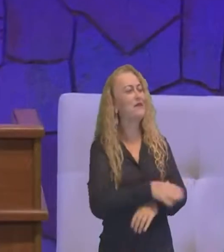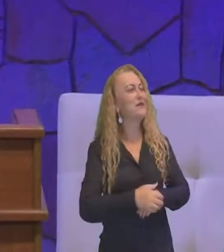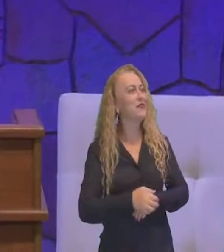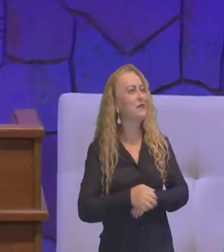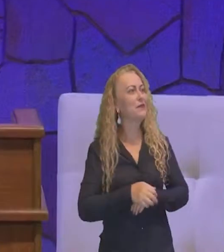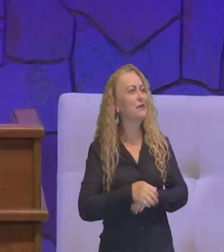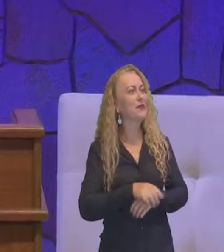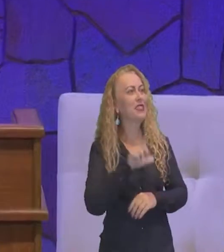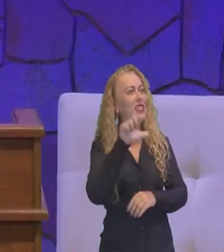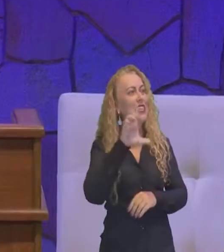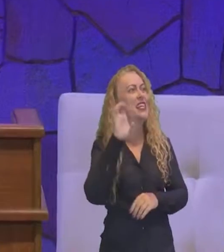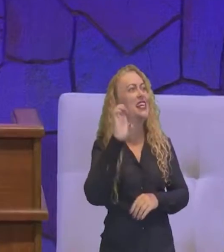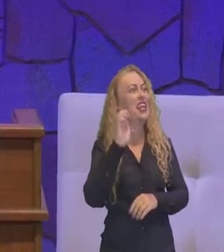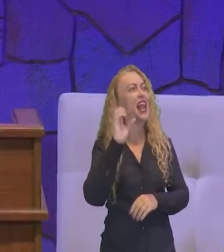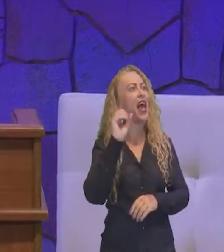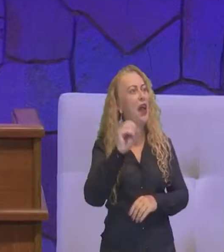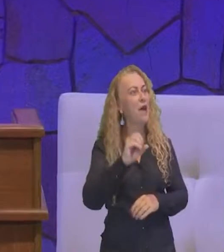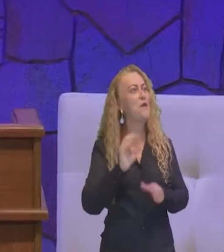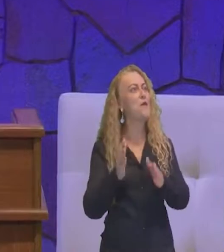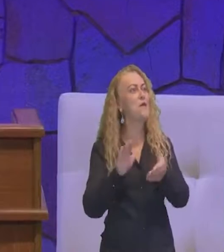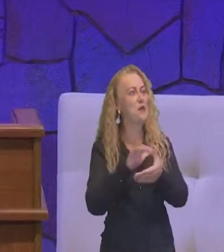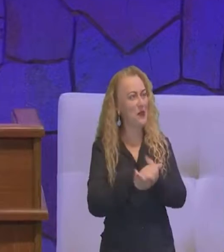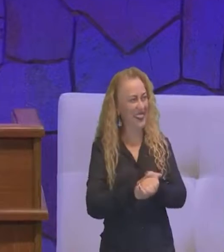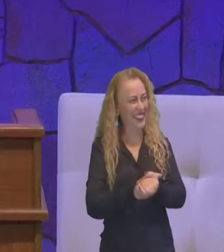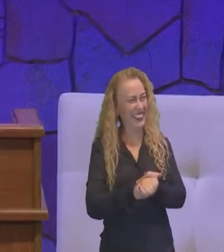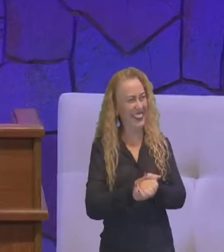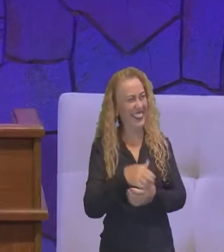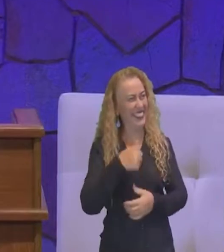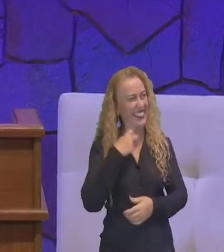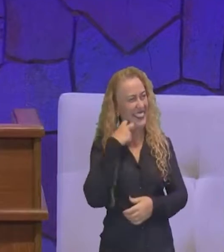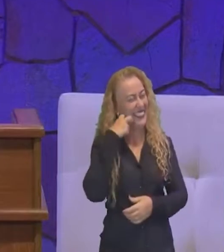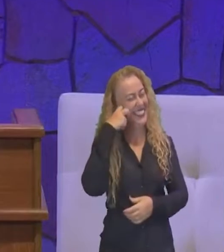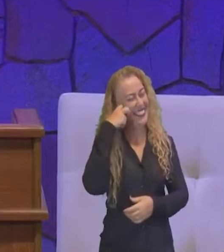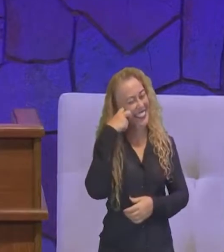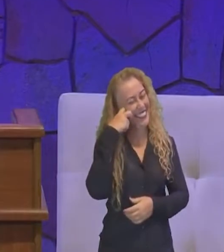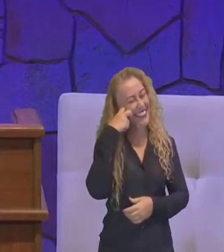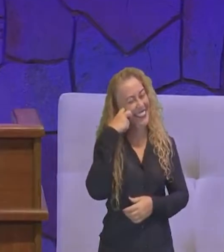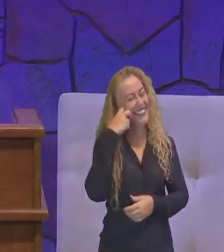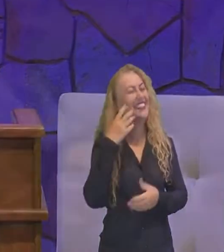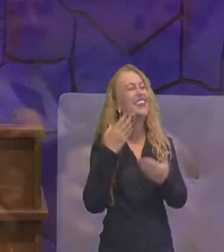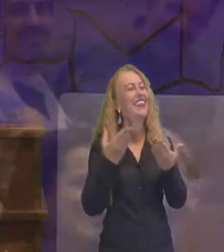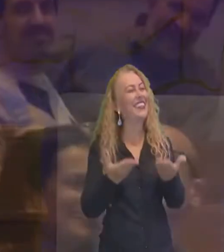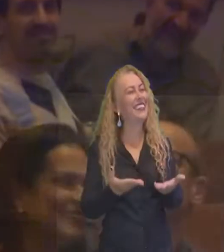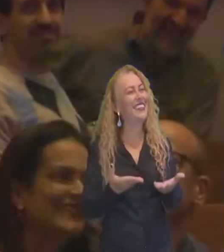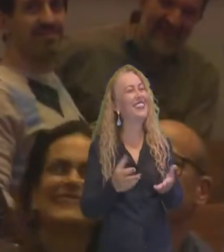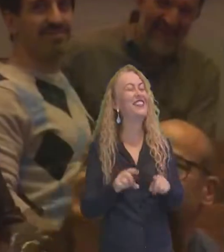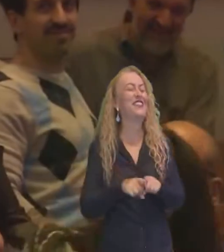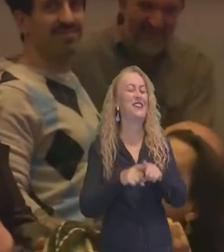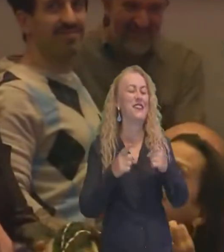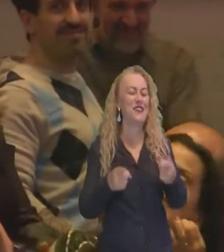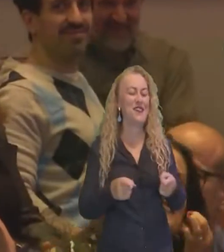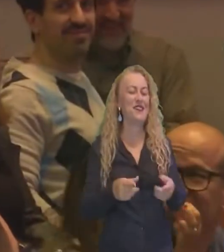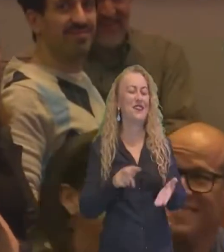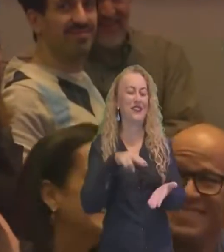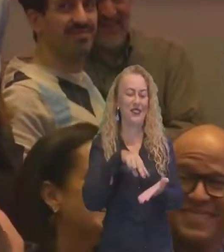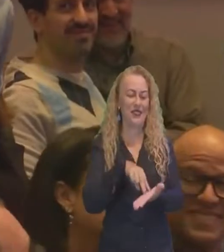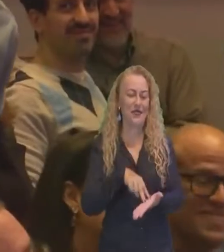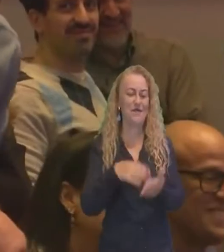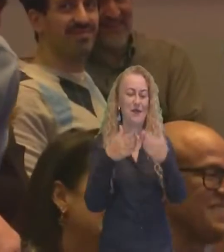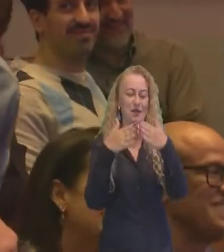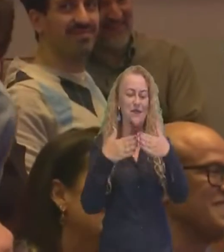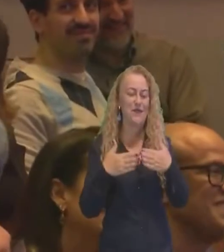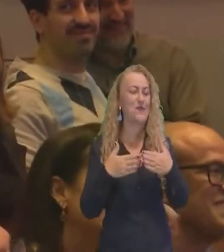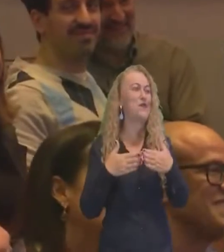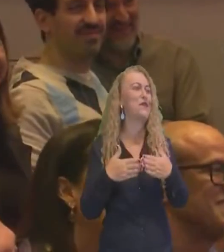pé, Léo e Dani. Eles gostam tanto de ser apresentados, ficam tão felizes, né? Então, os filhos estão